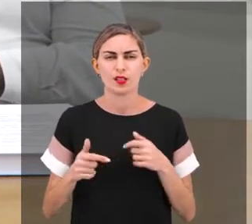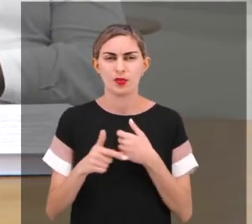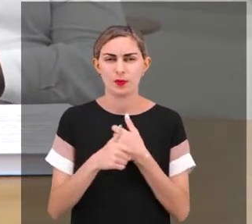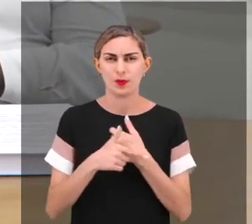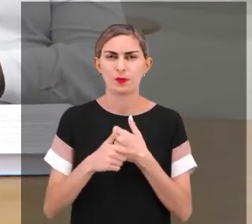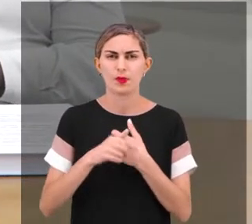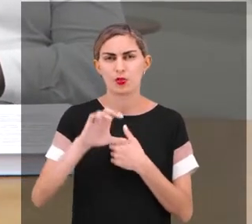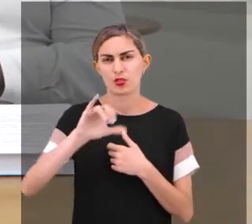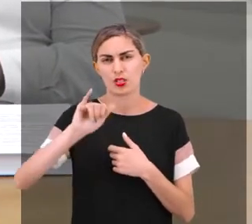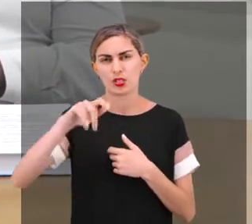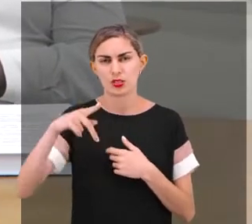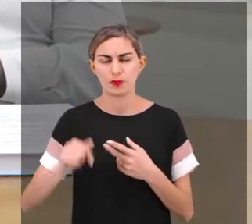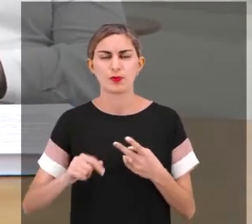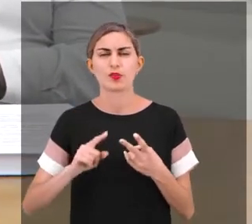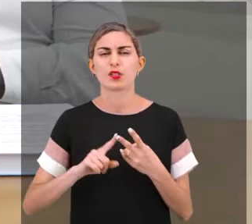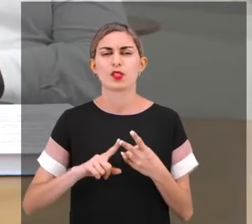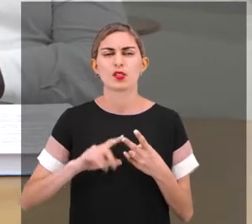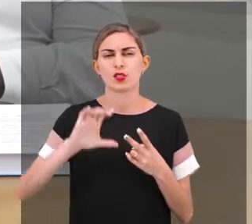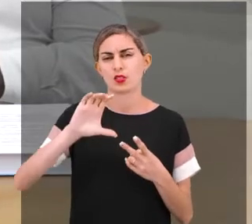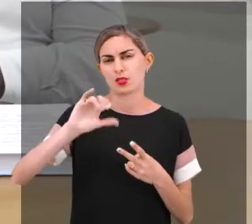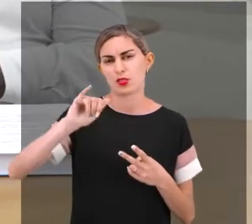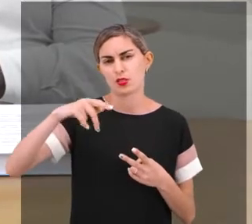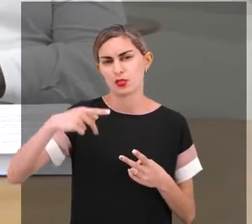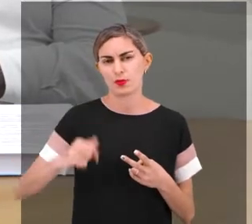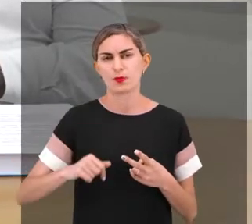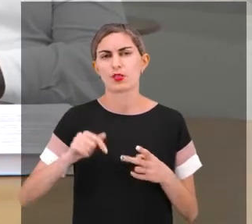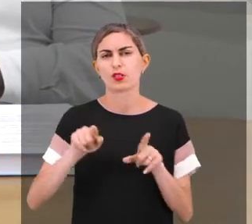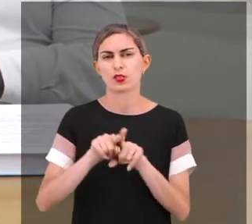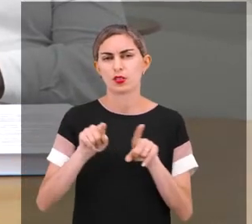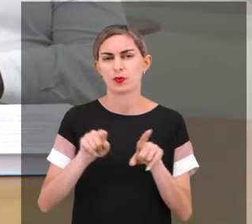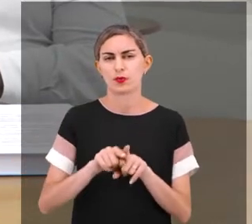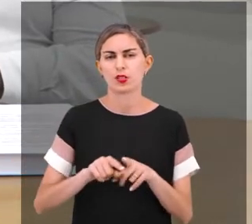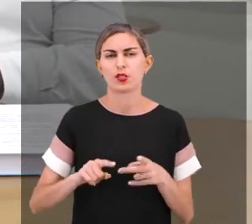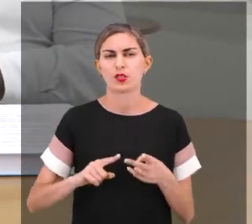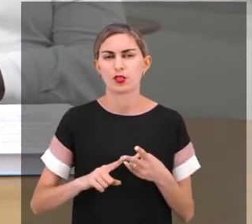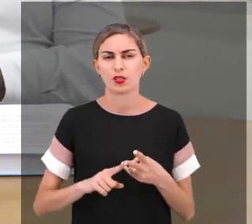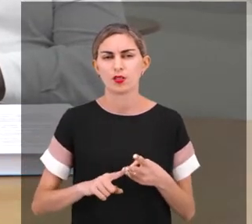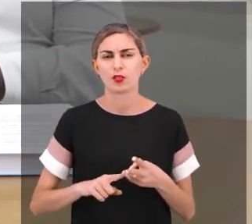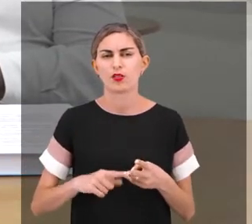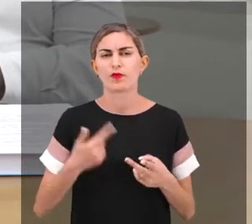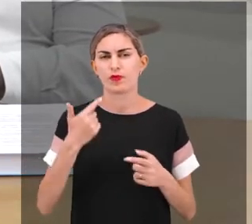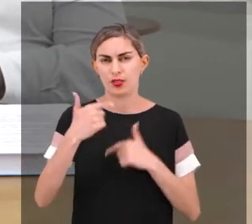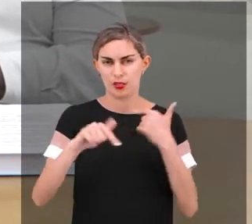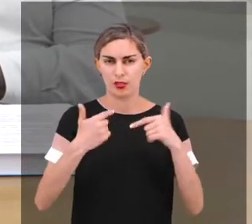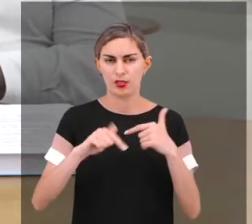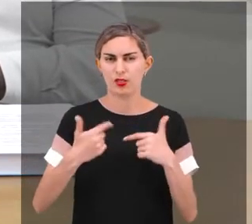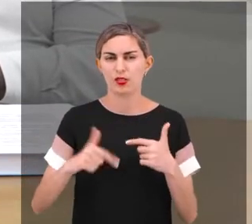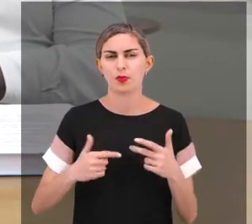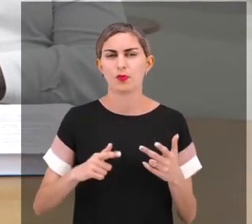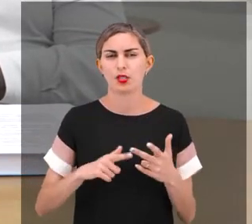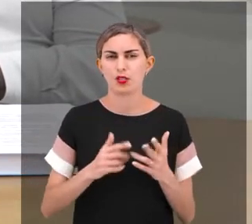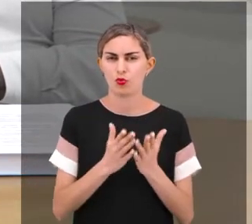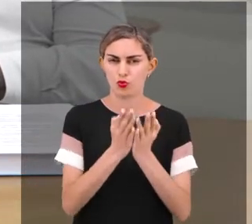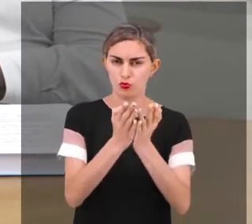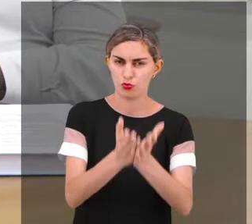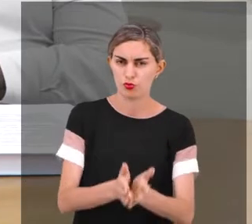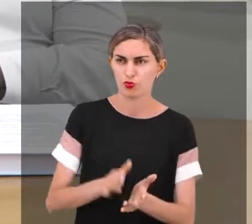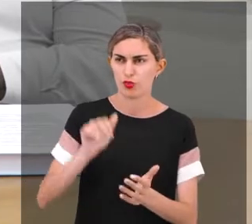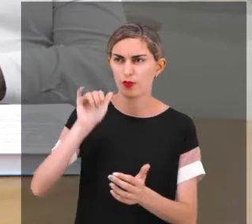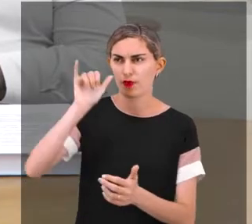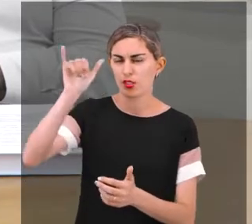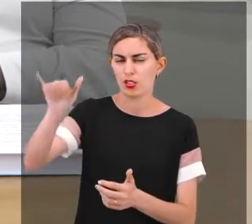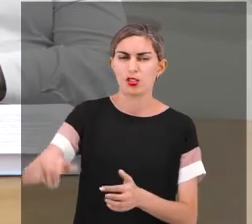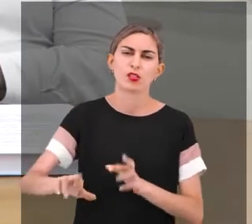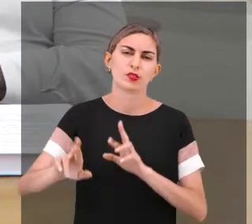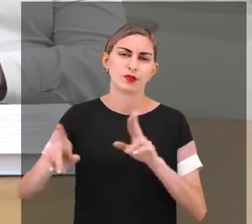papel também da CIPA nessa construção. CIPA numa terminação como a NR5, né? Mas que no trabalho aquaviário, no trabalho portuário, ela